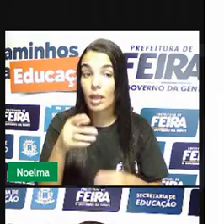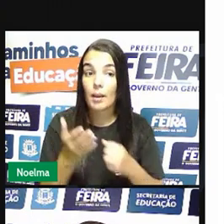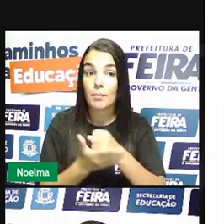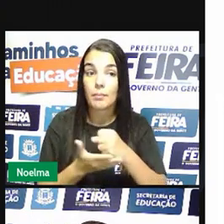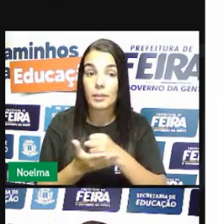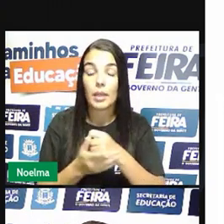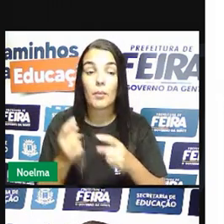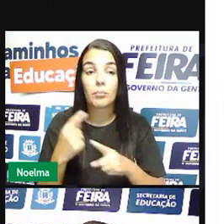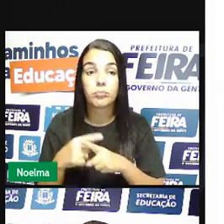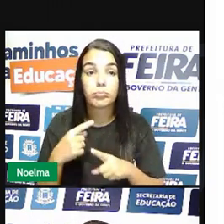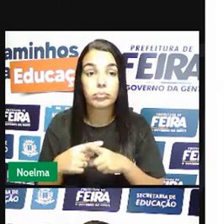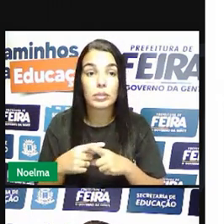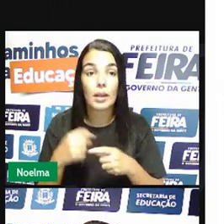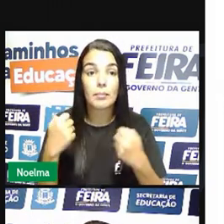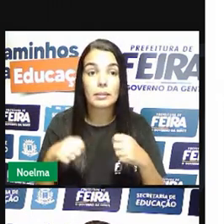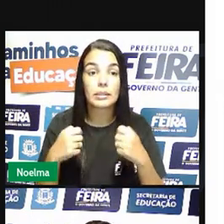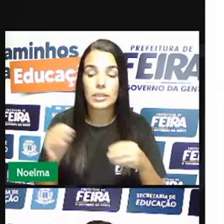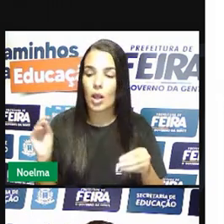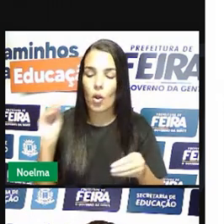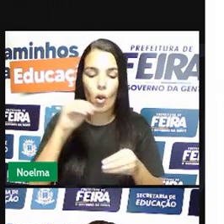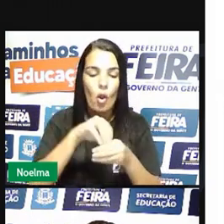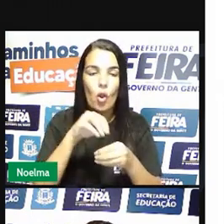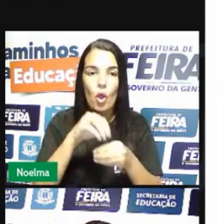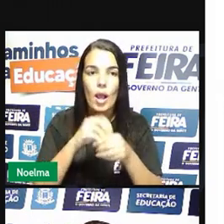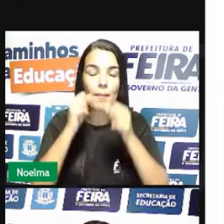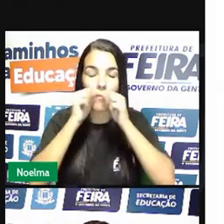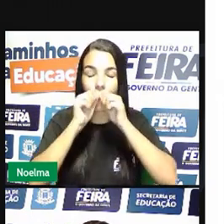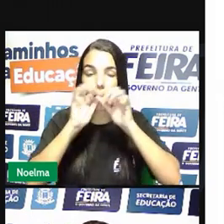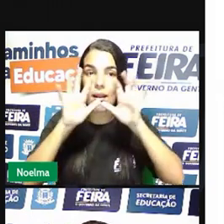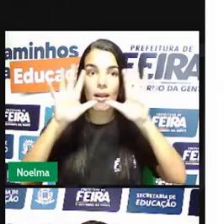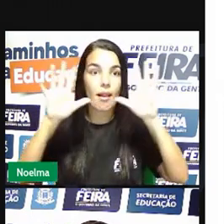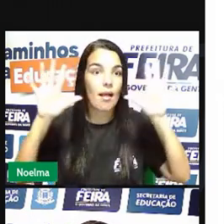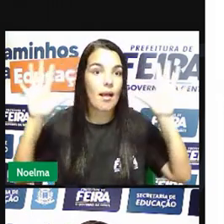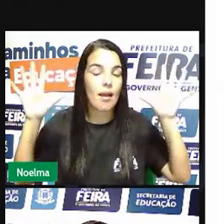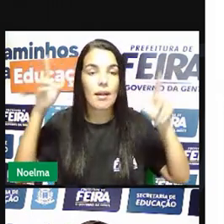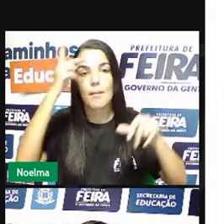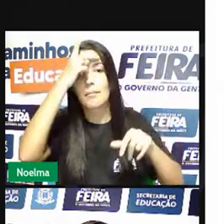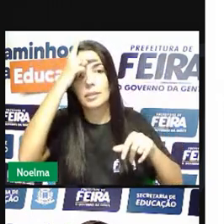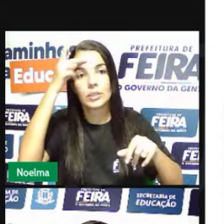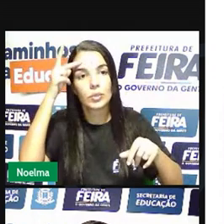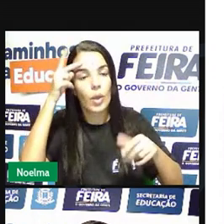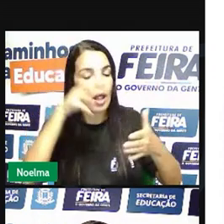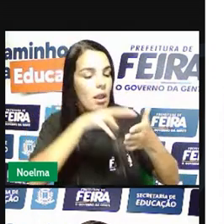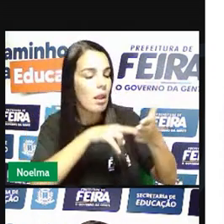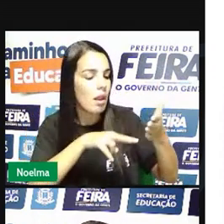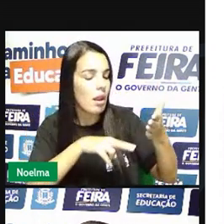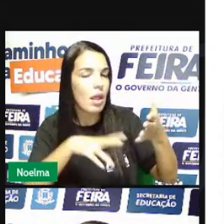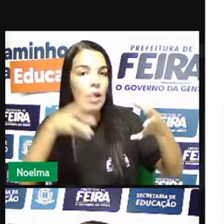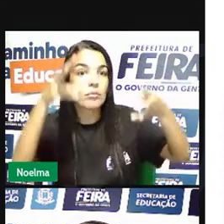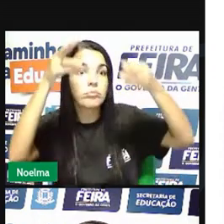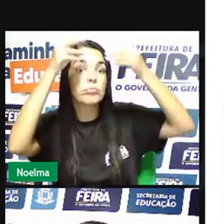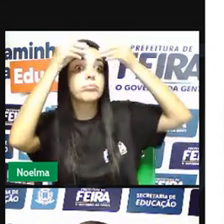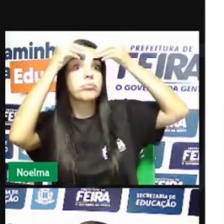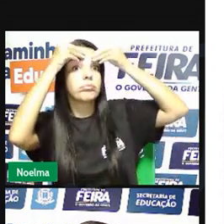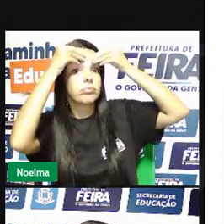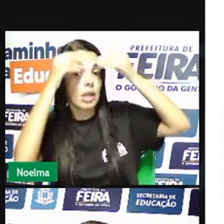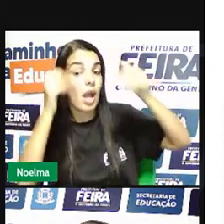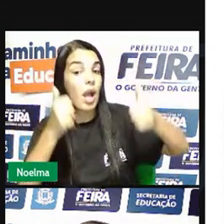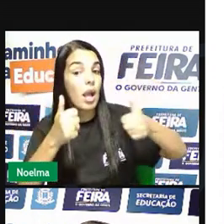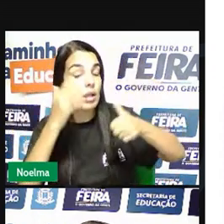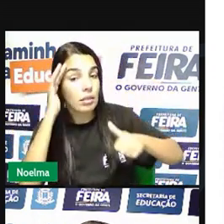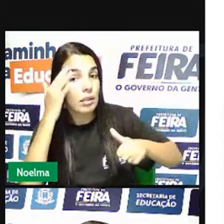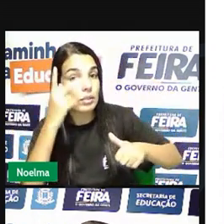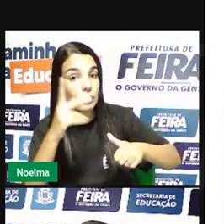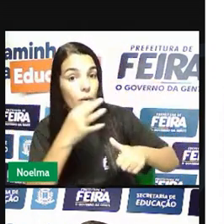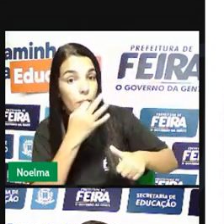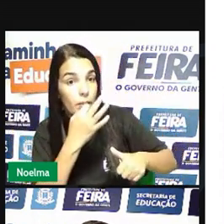isso, coloque tudo da forma mais clara possível para que o leitor compreenda o seu ponto de vista. Para